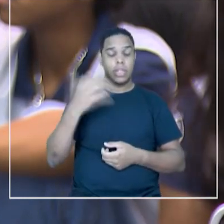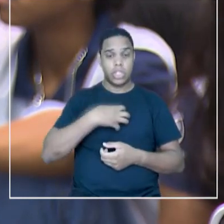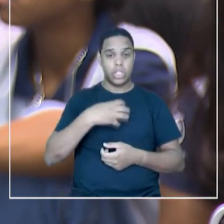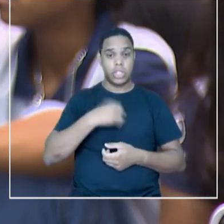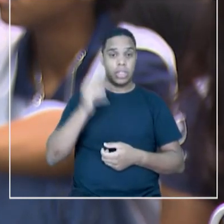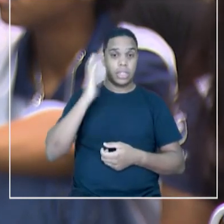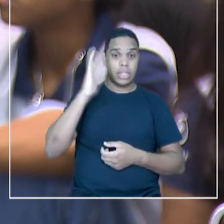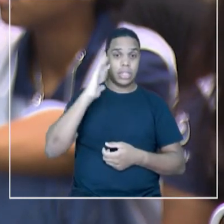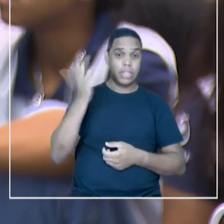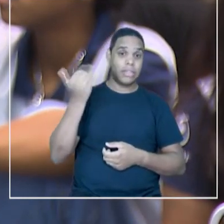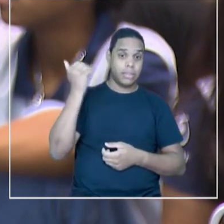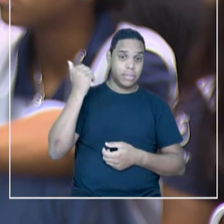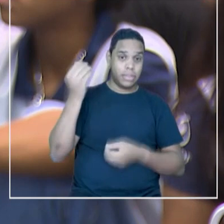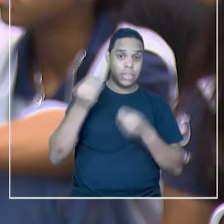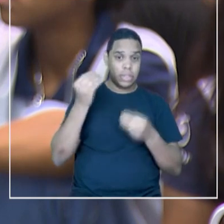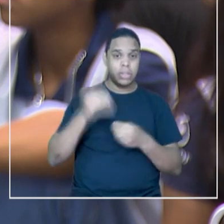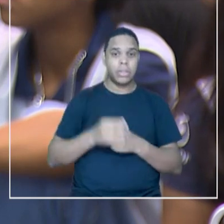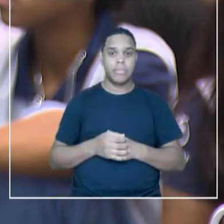colocar na minha vida como